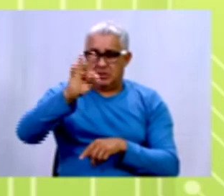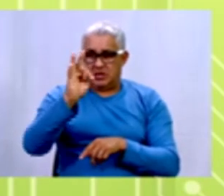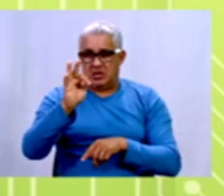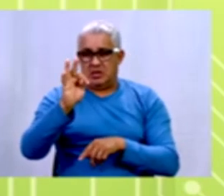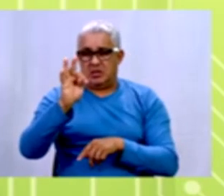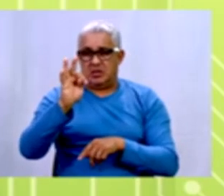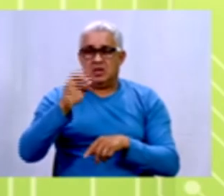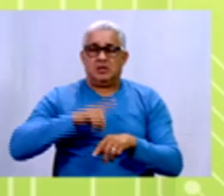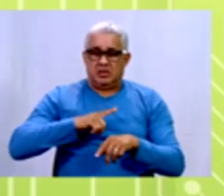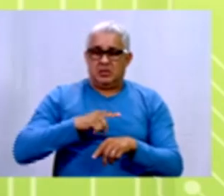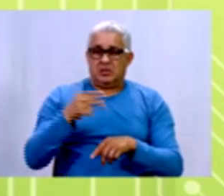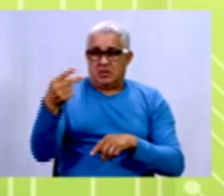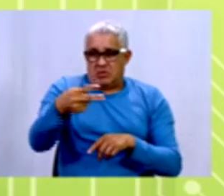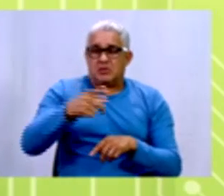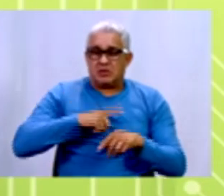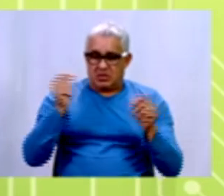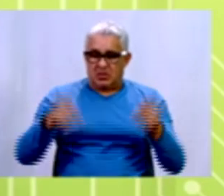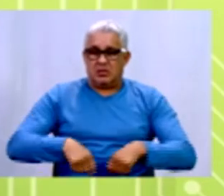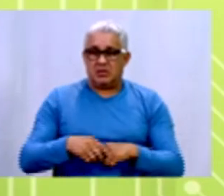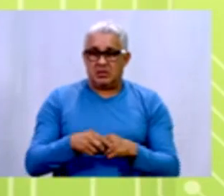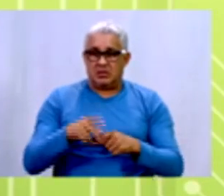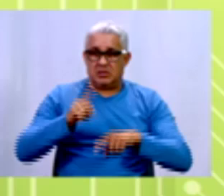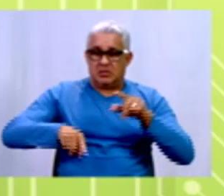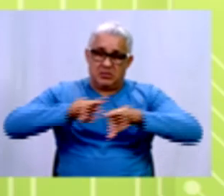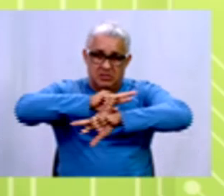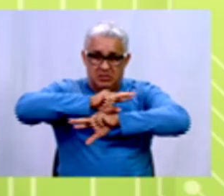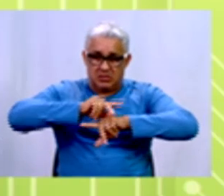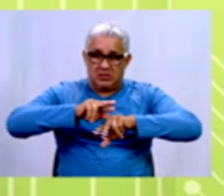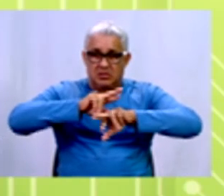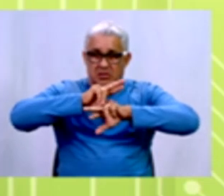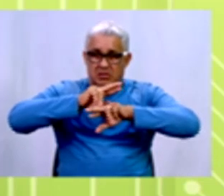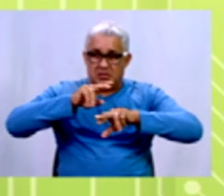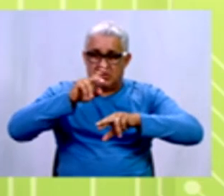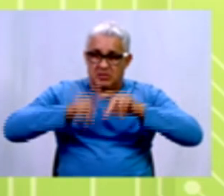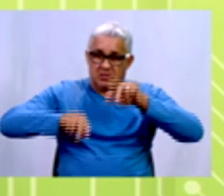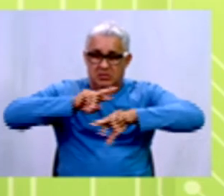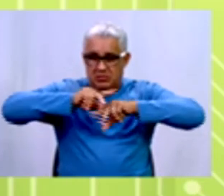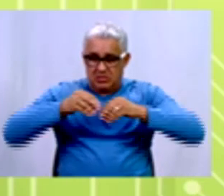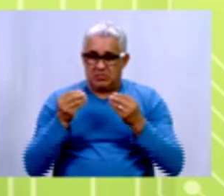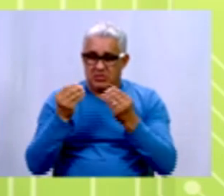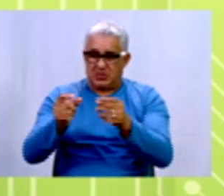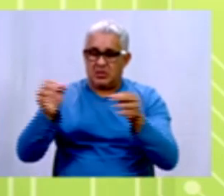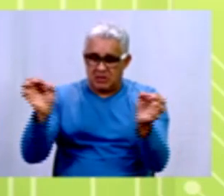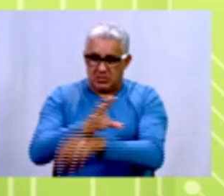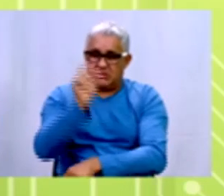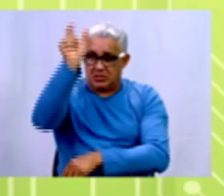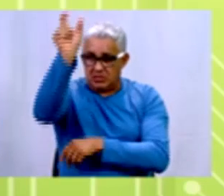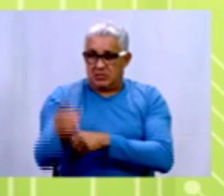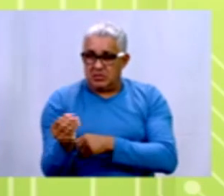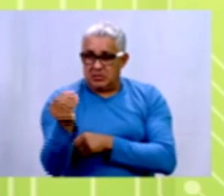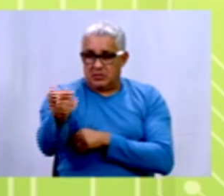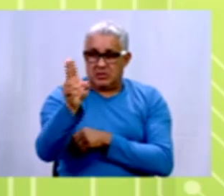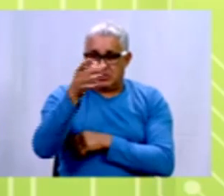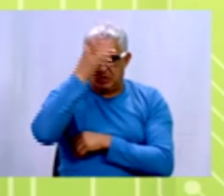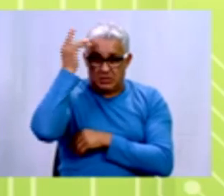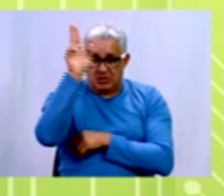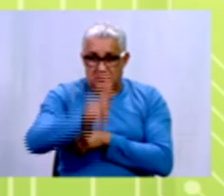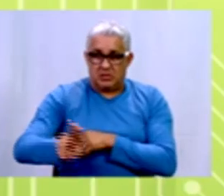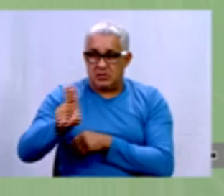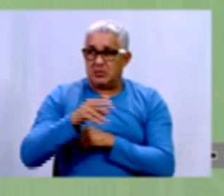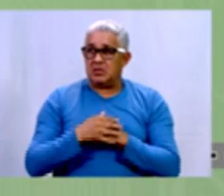nós teríamos um produto, uma nova funcionalidade para ser entregue ao nosso cliente, ao nosso usuário.